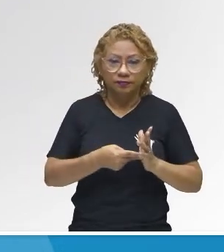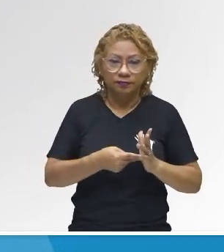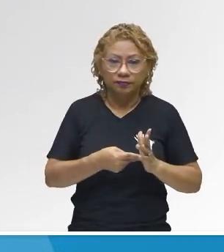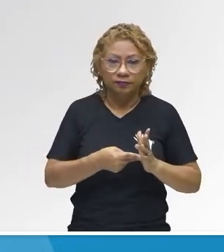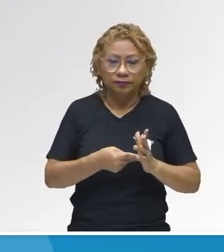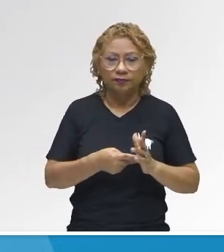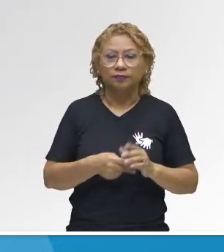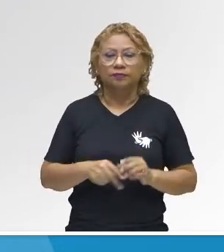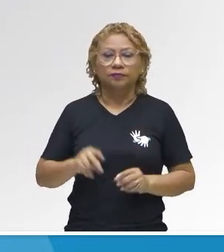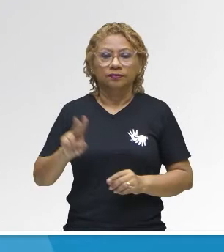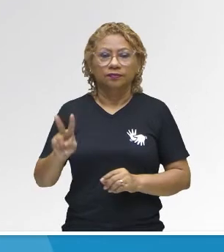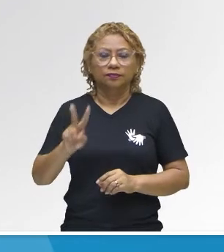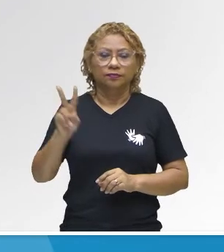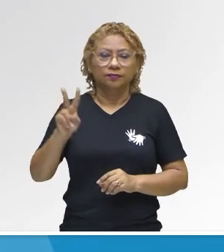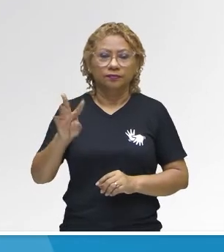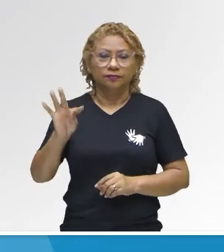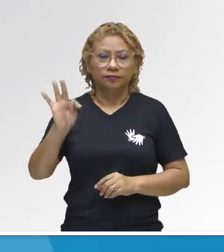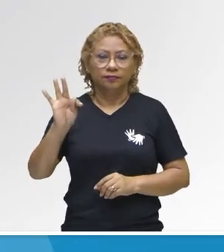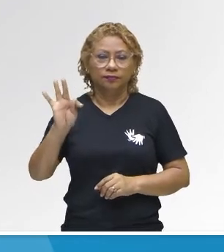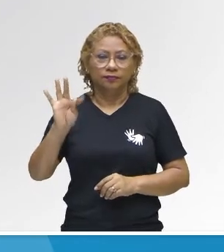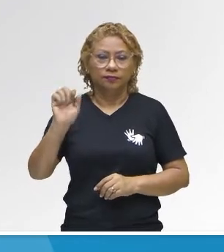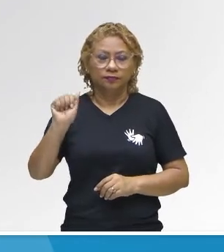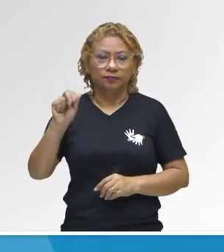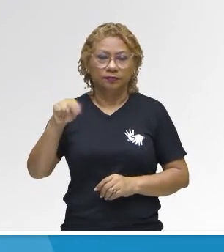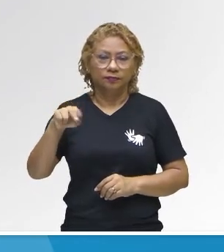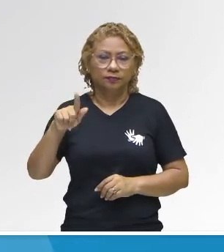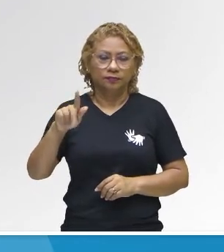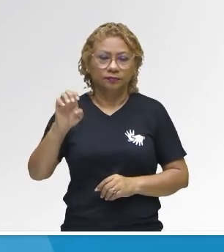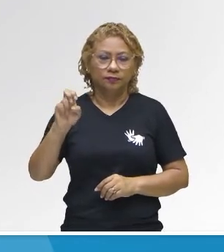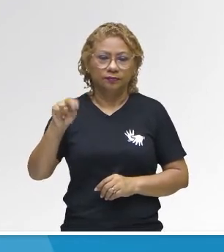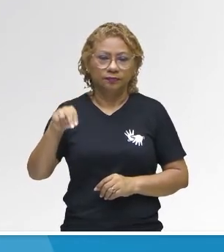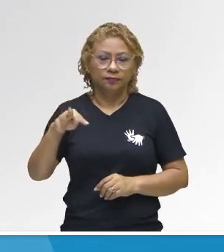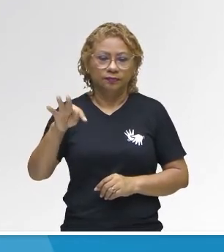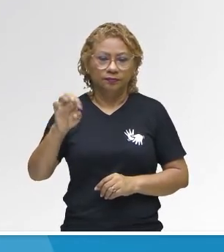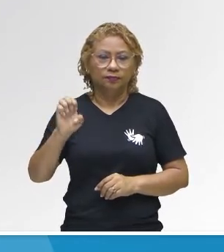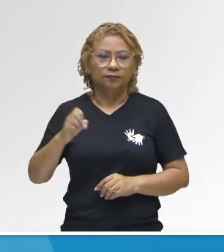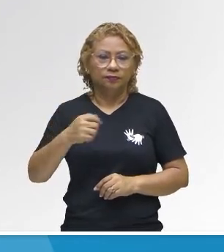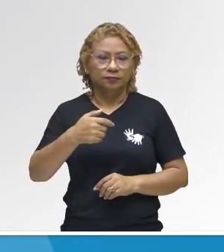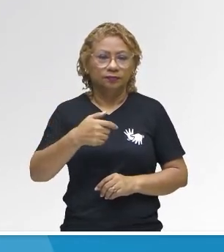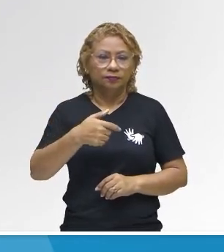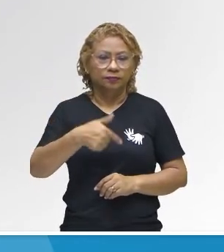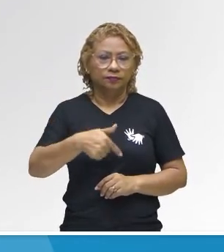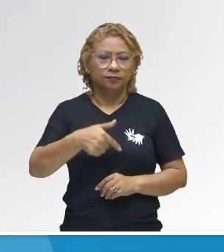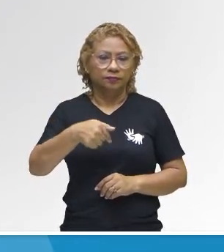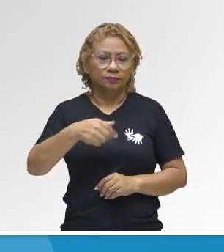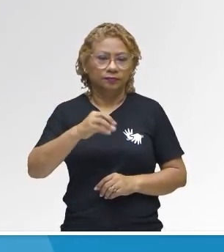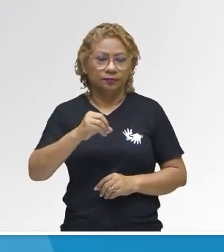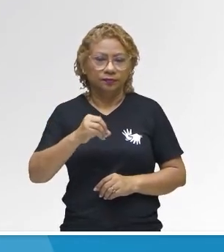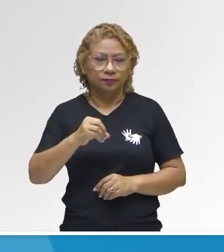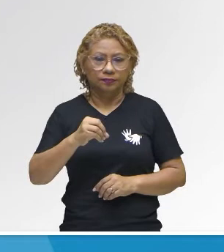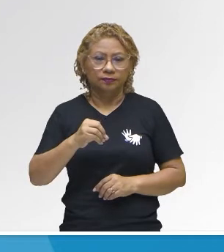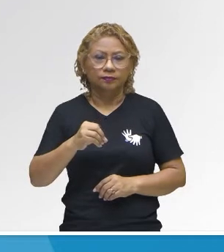Que o valor da tangente de 270 graus é indefinido.